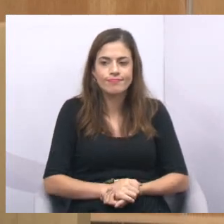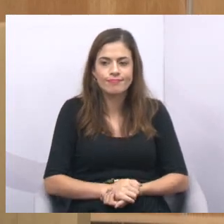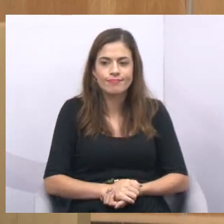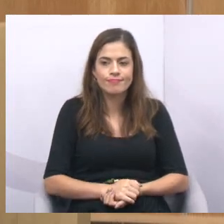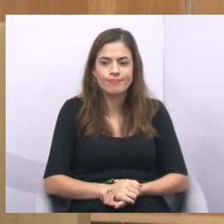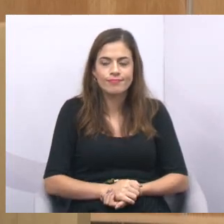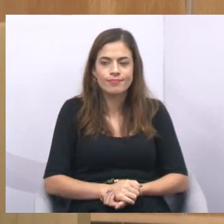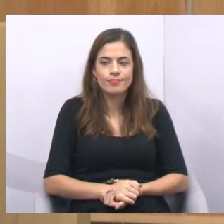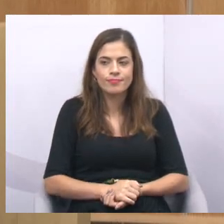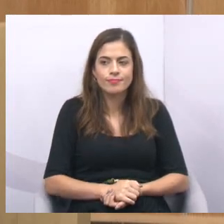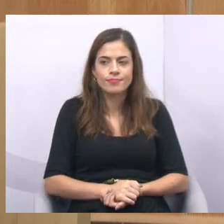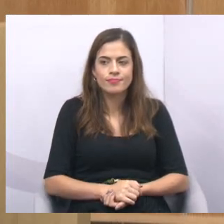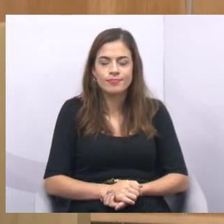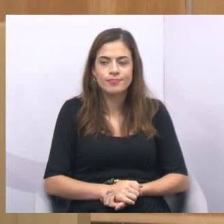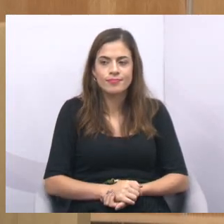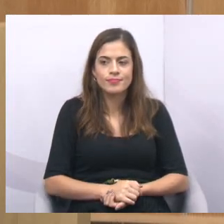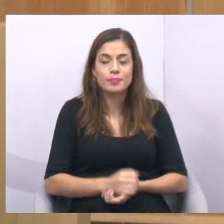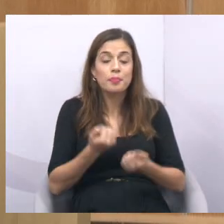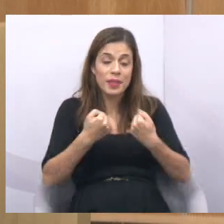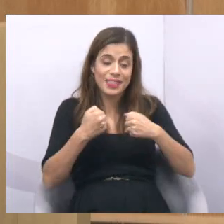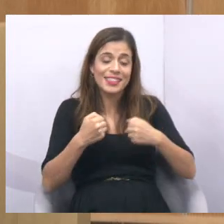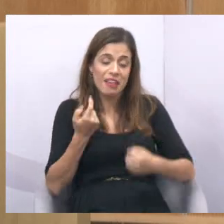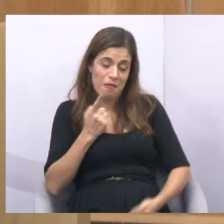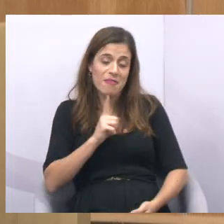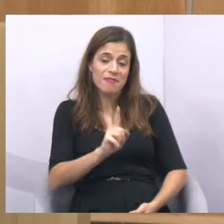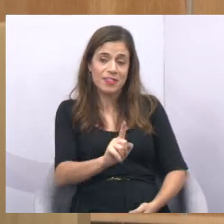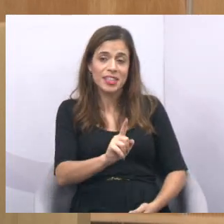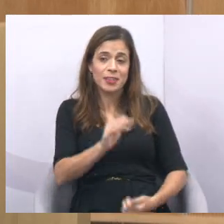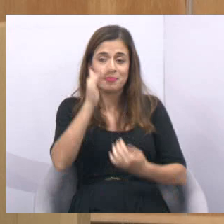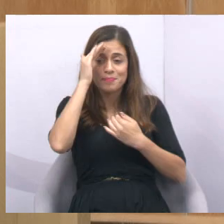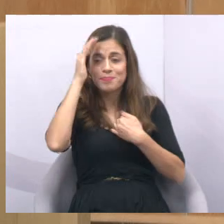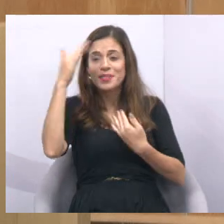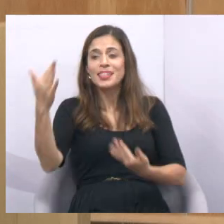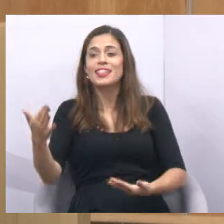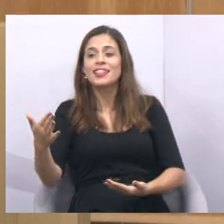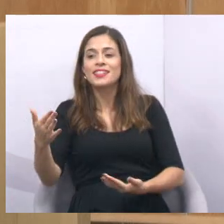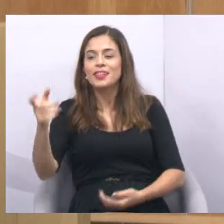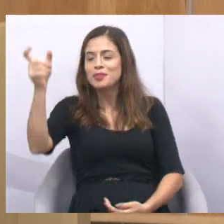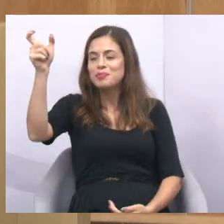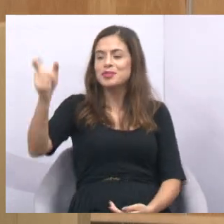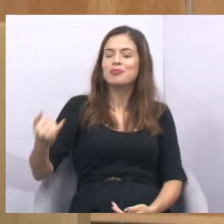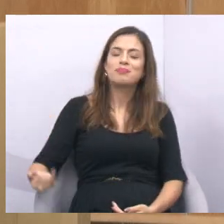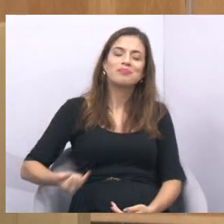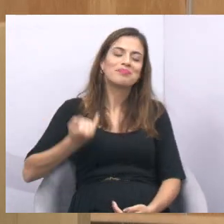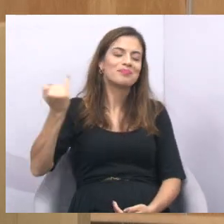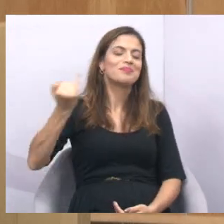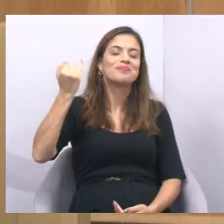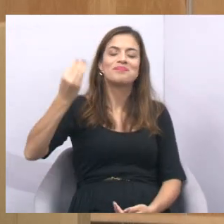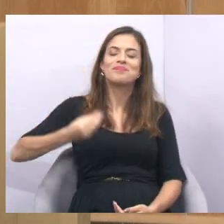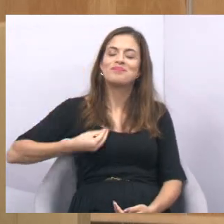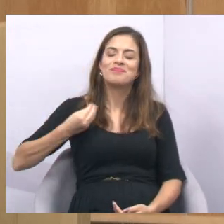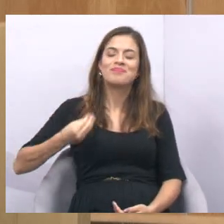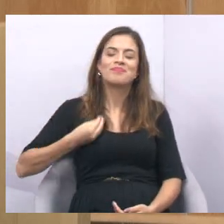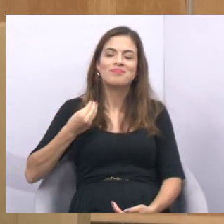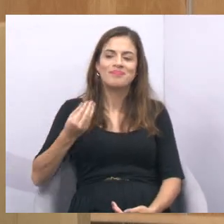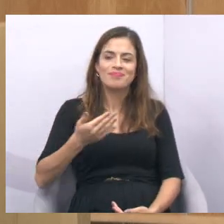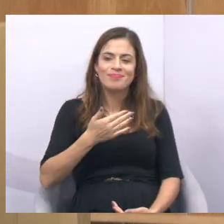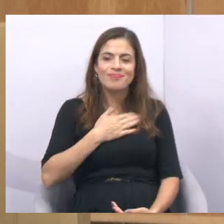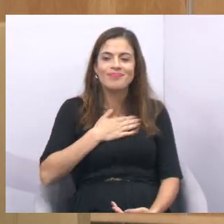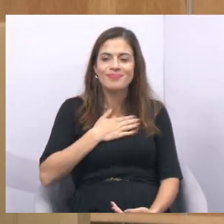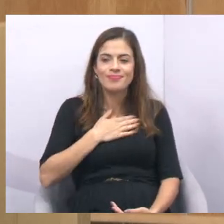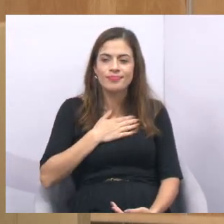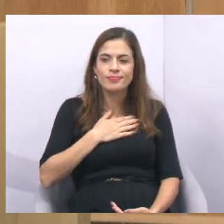aqui, para prestar uma homenagem para alguém que foi muito importante na minha vida. Alguém